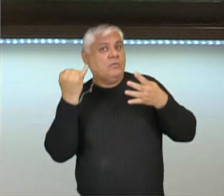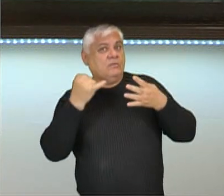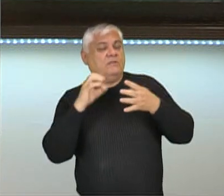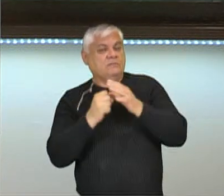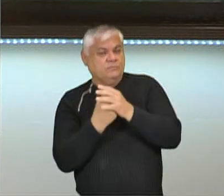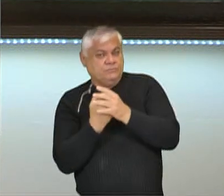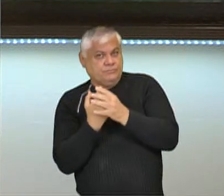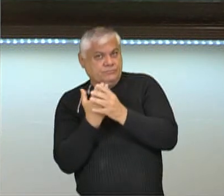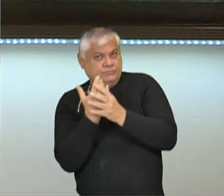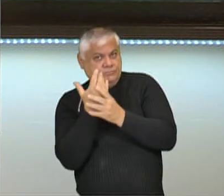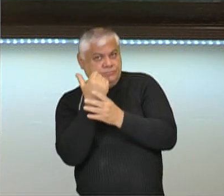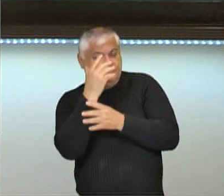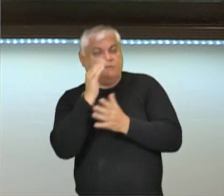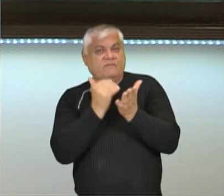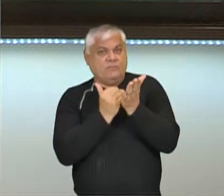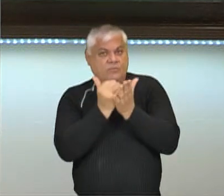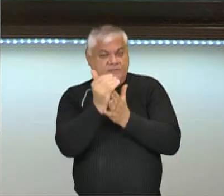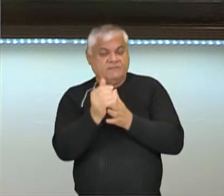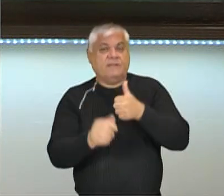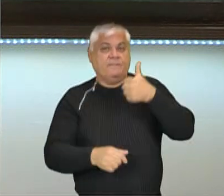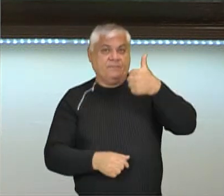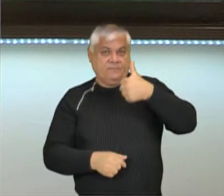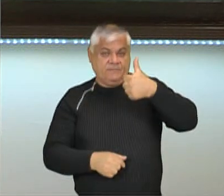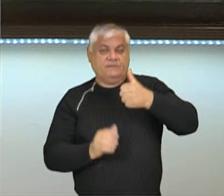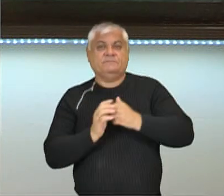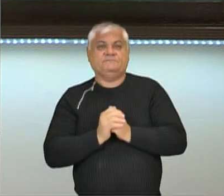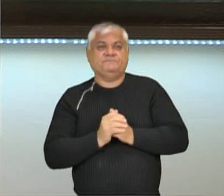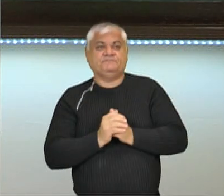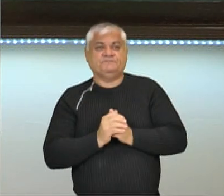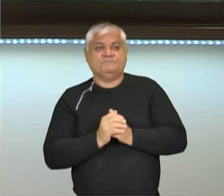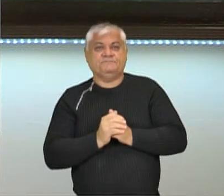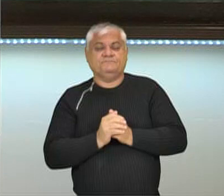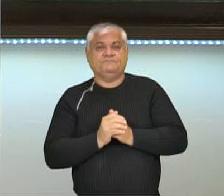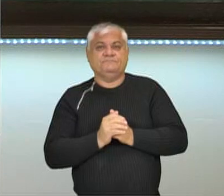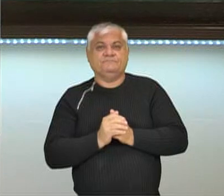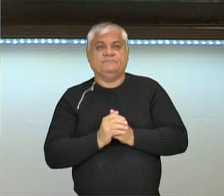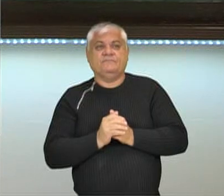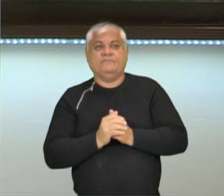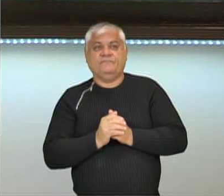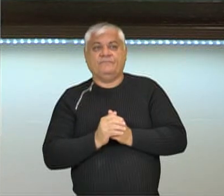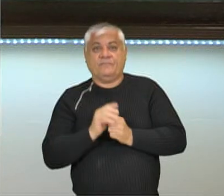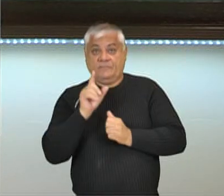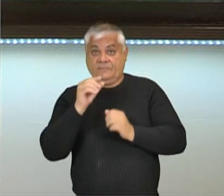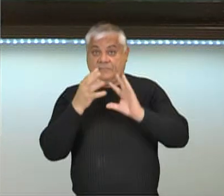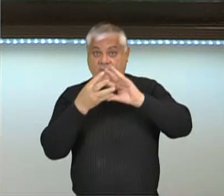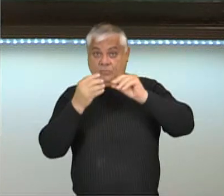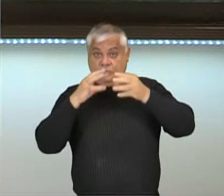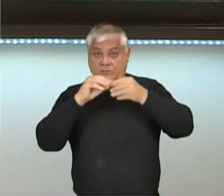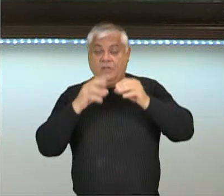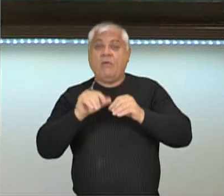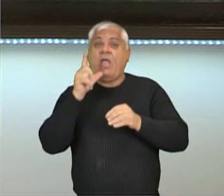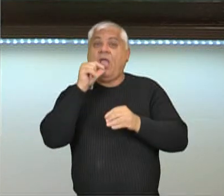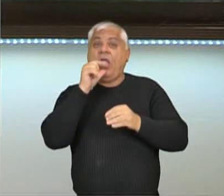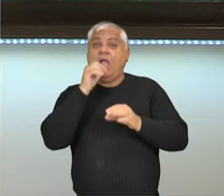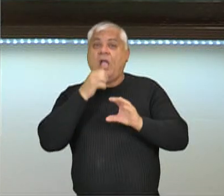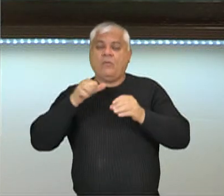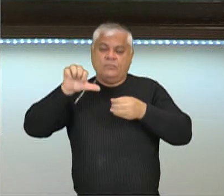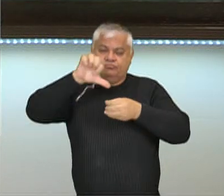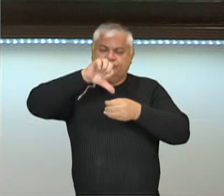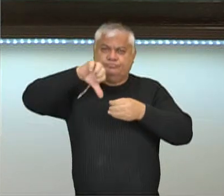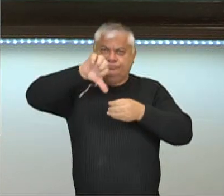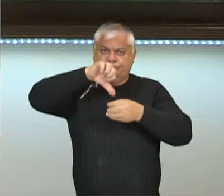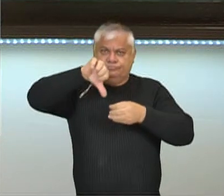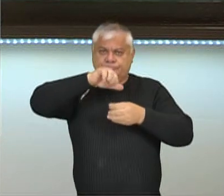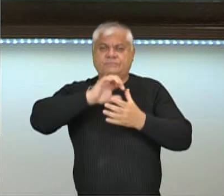vamos ao passo inicial. Primeira coisa, nós vamos umedecer o algodão. Vamos